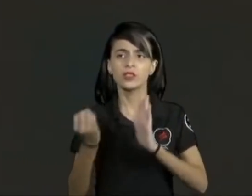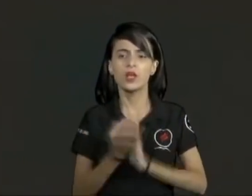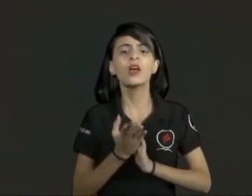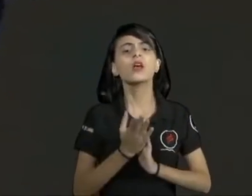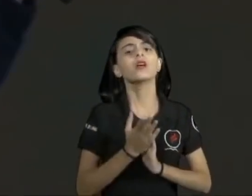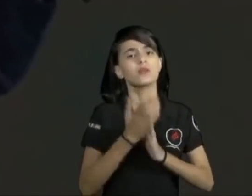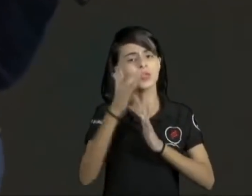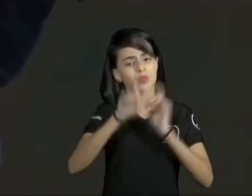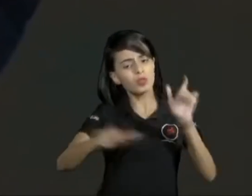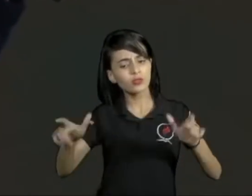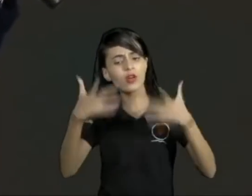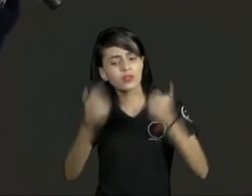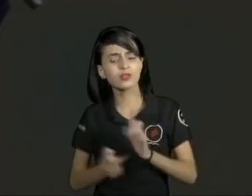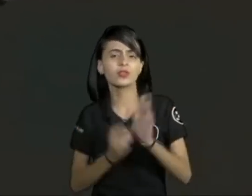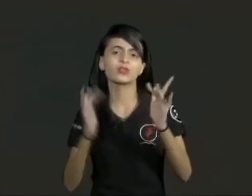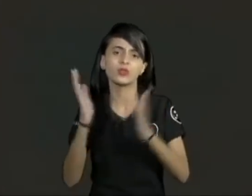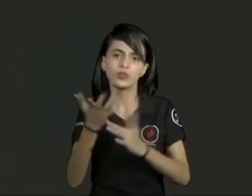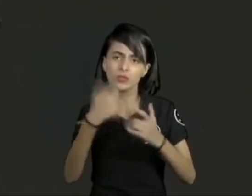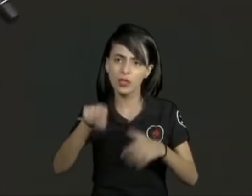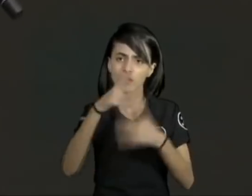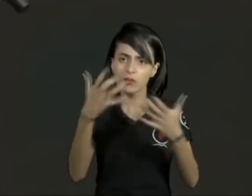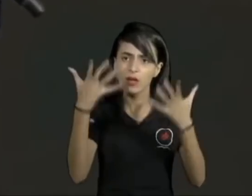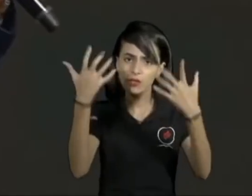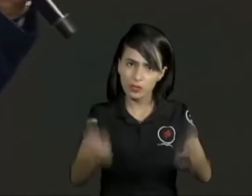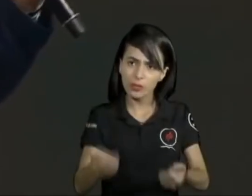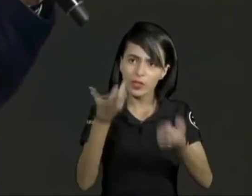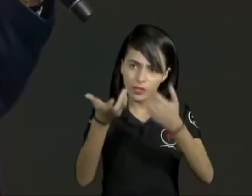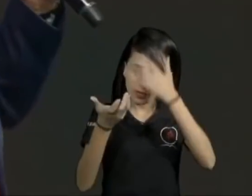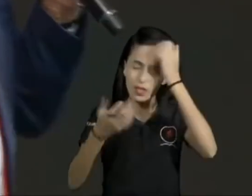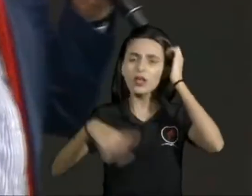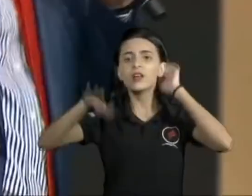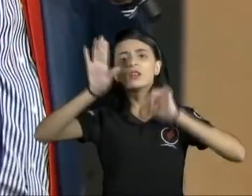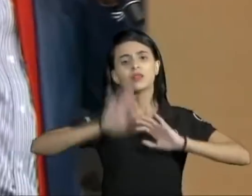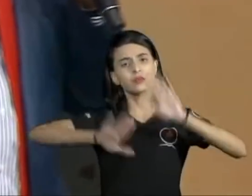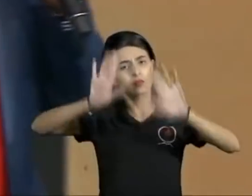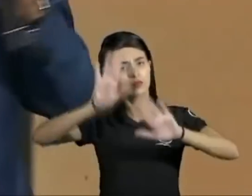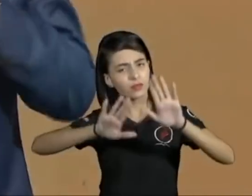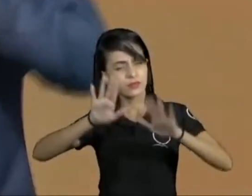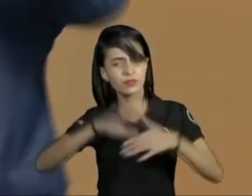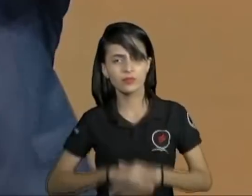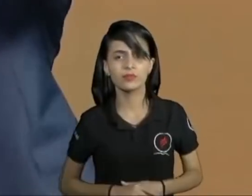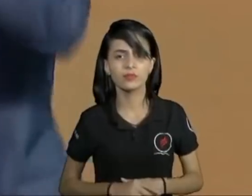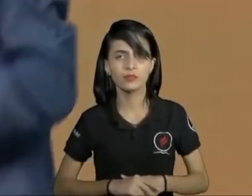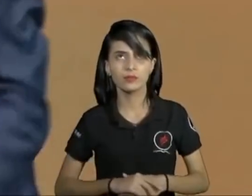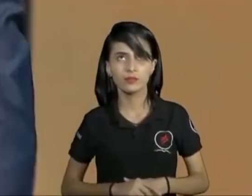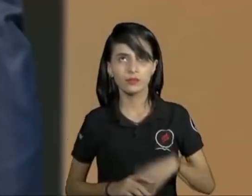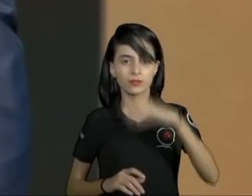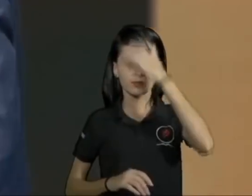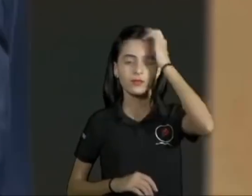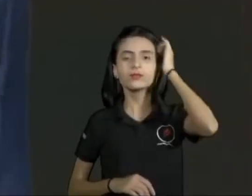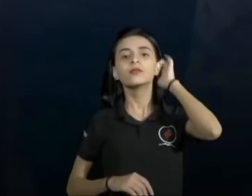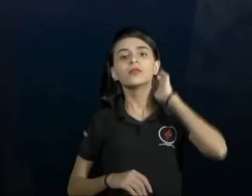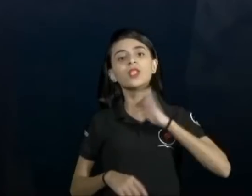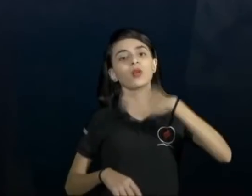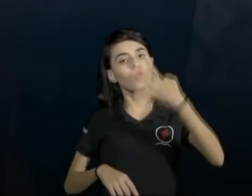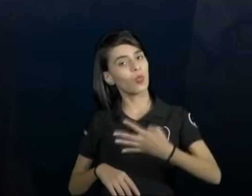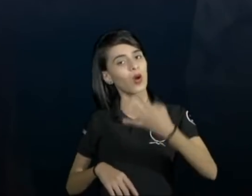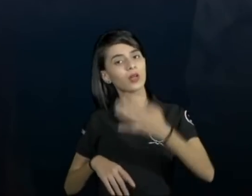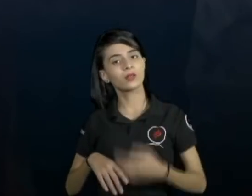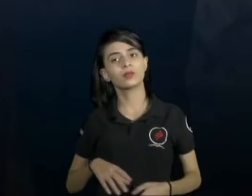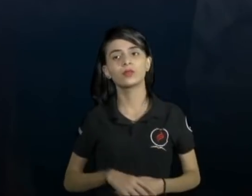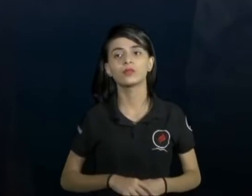pessoas a Cristo quem quer receber isso aí quem quer isso para sua vida meu irmão Número Quatro em penúltimo lugar